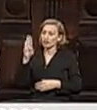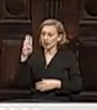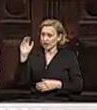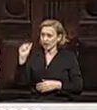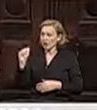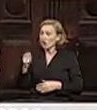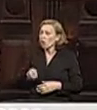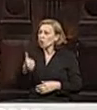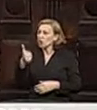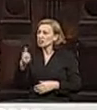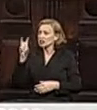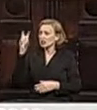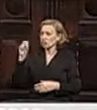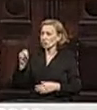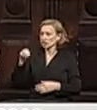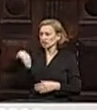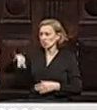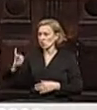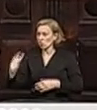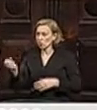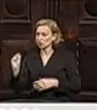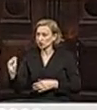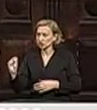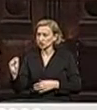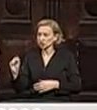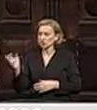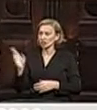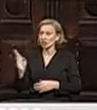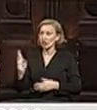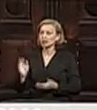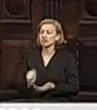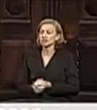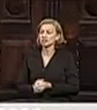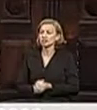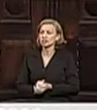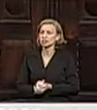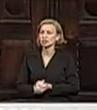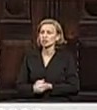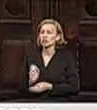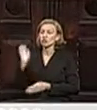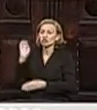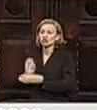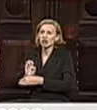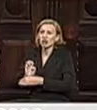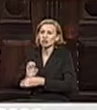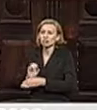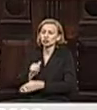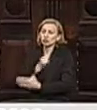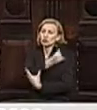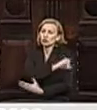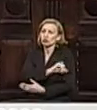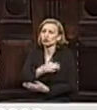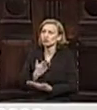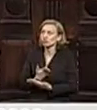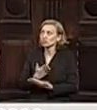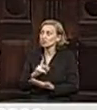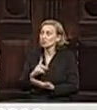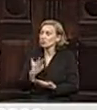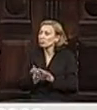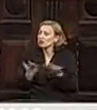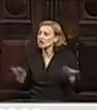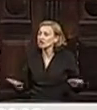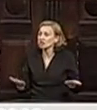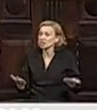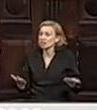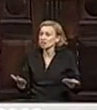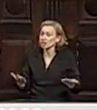pelo governo federal para aquela obra, mas mais do que isso, que o Estado do Rio não perca a possibilidade de dar à